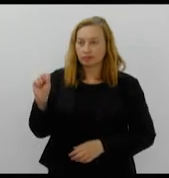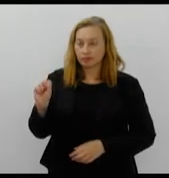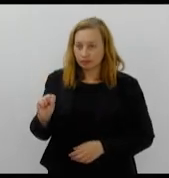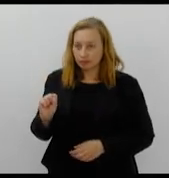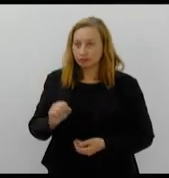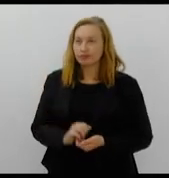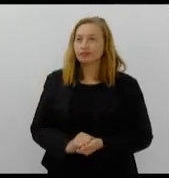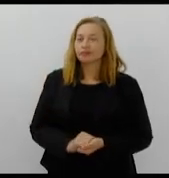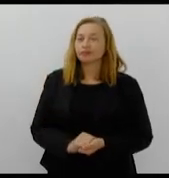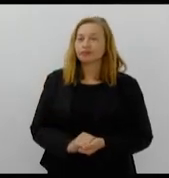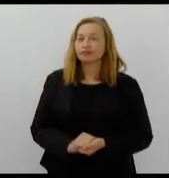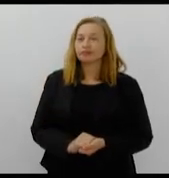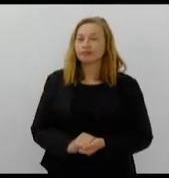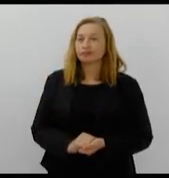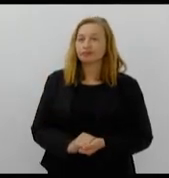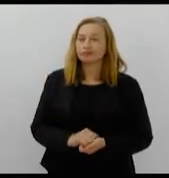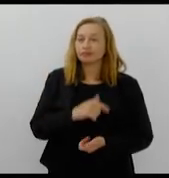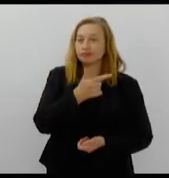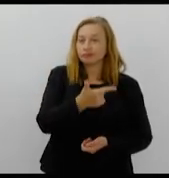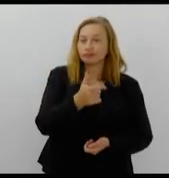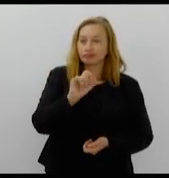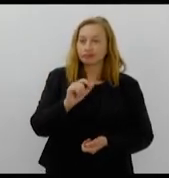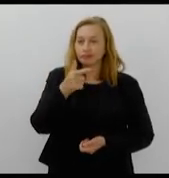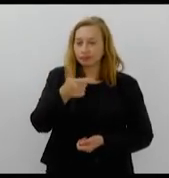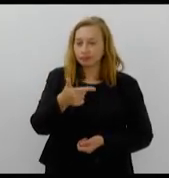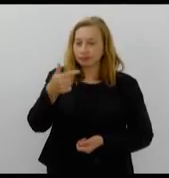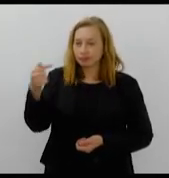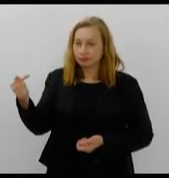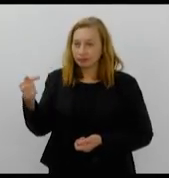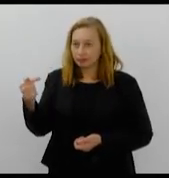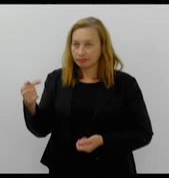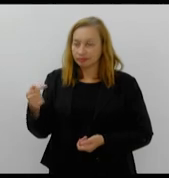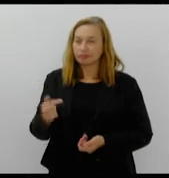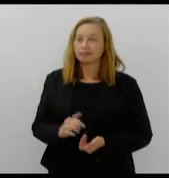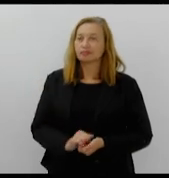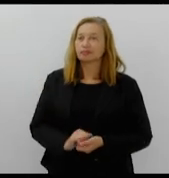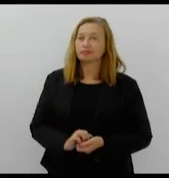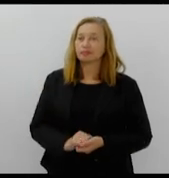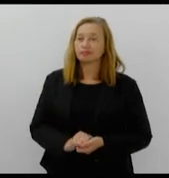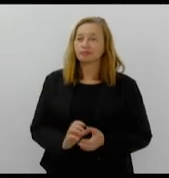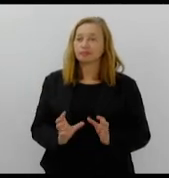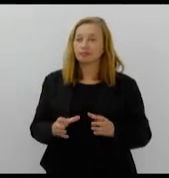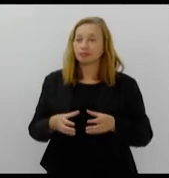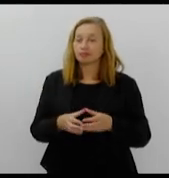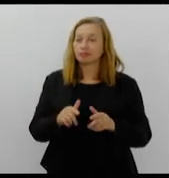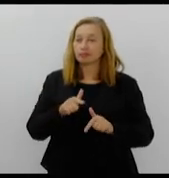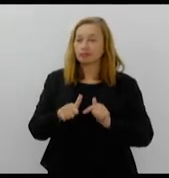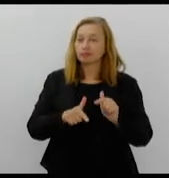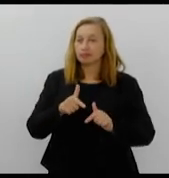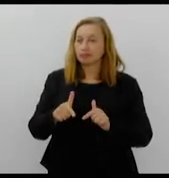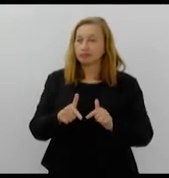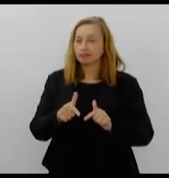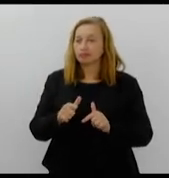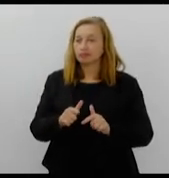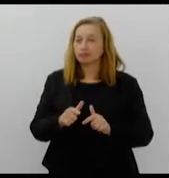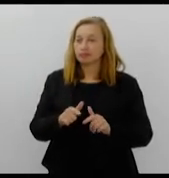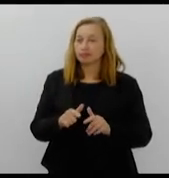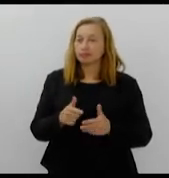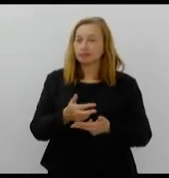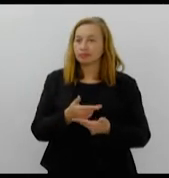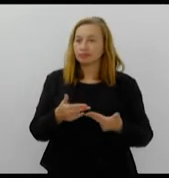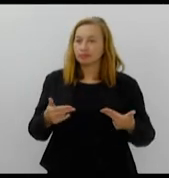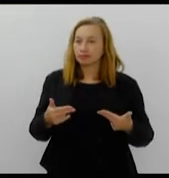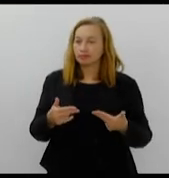dar em 2027. O grupo de trabalho composto de maioria